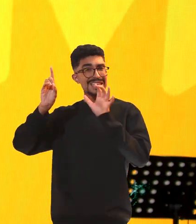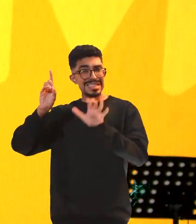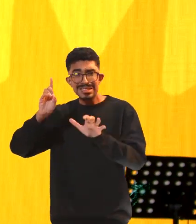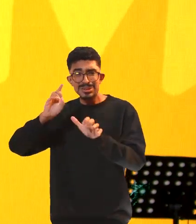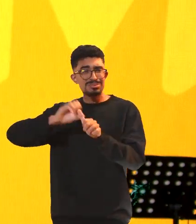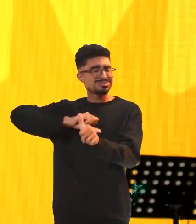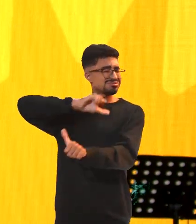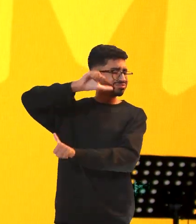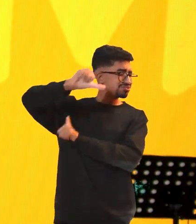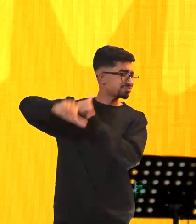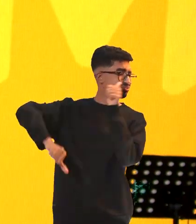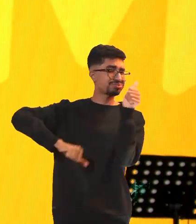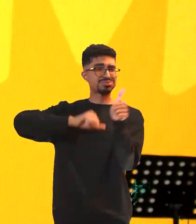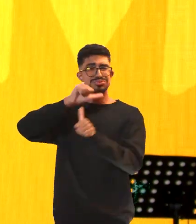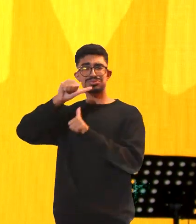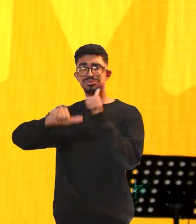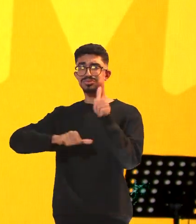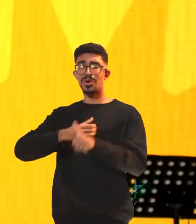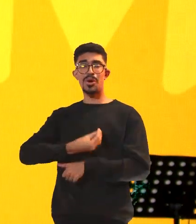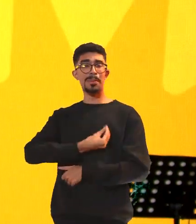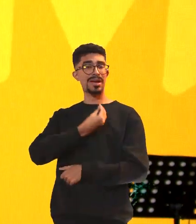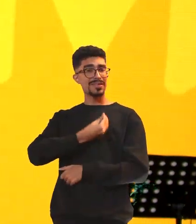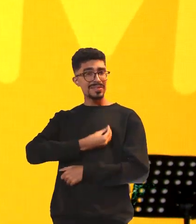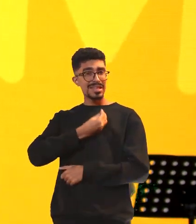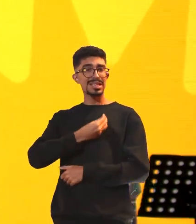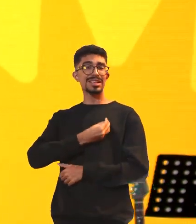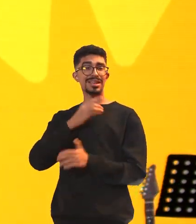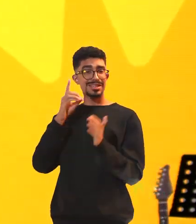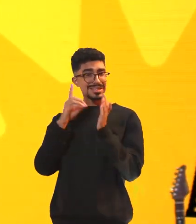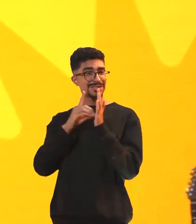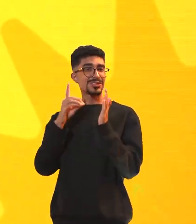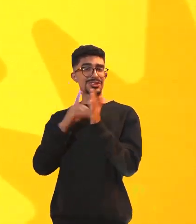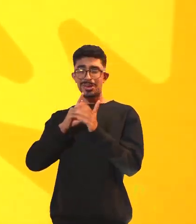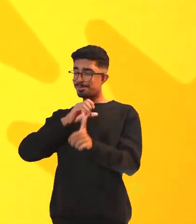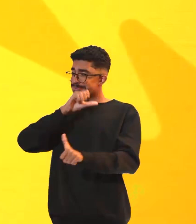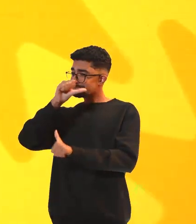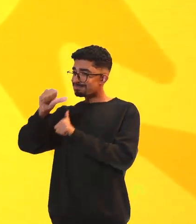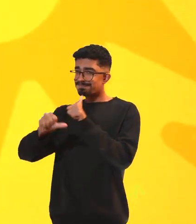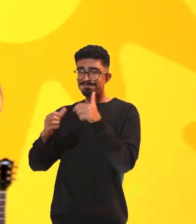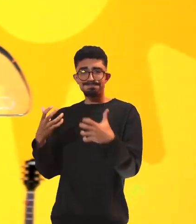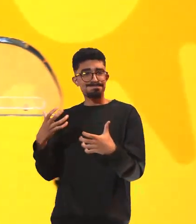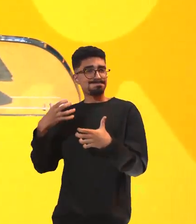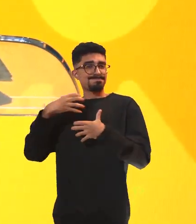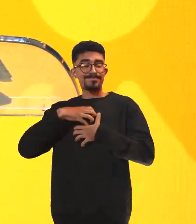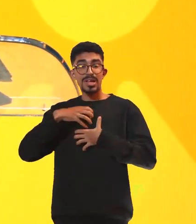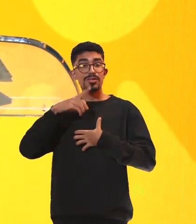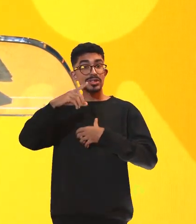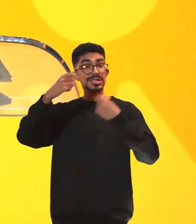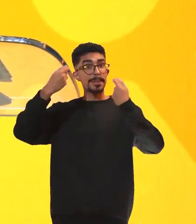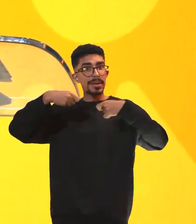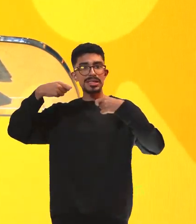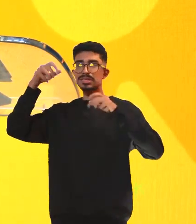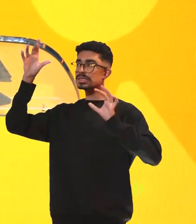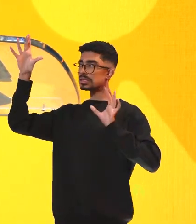conectado em mim, que permanece em mim, eu permanecerei nele e ele dará fruto. Ou seja, você precisa estar conectado